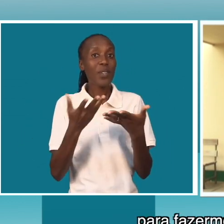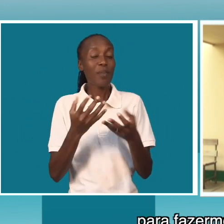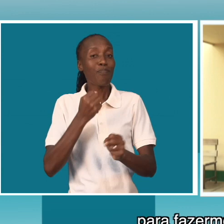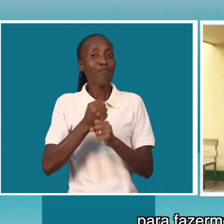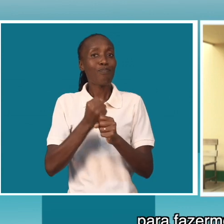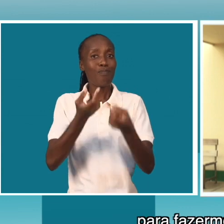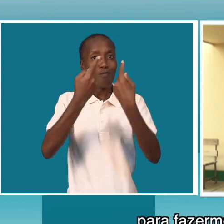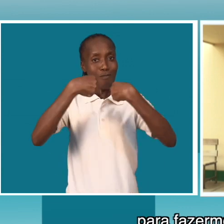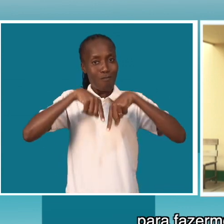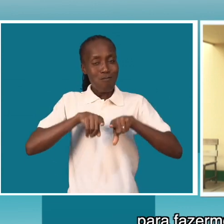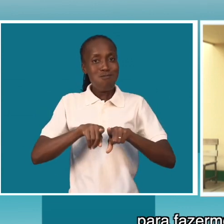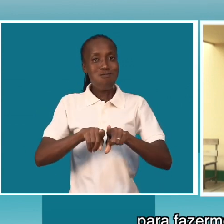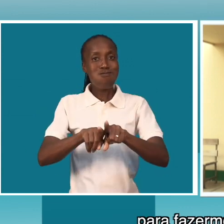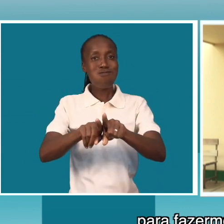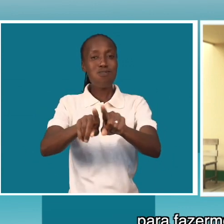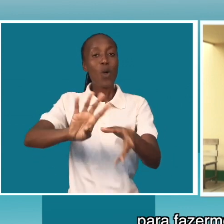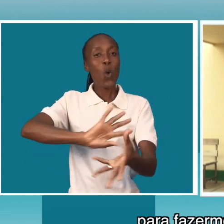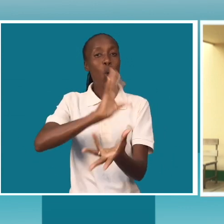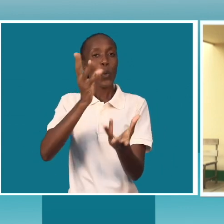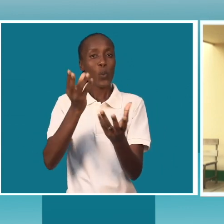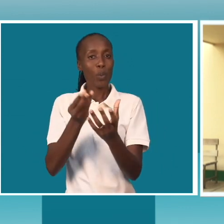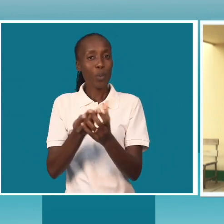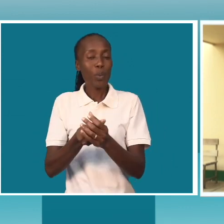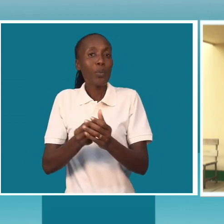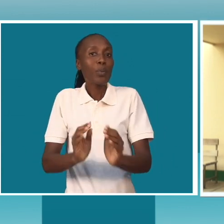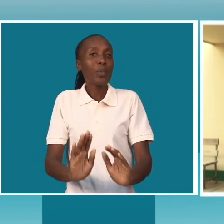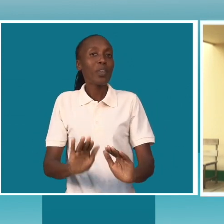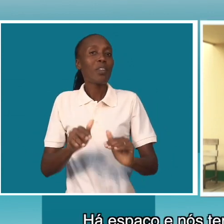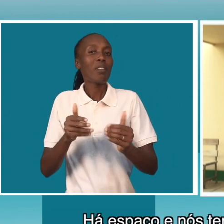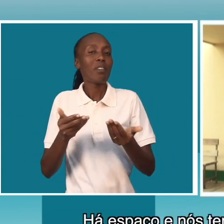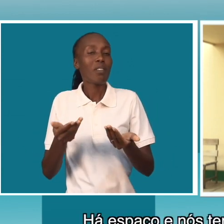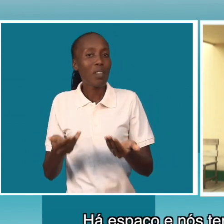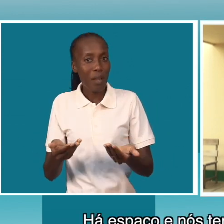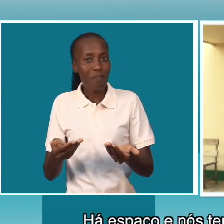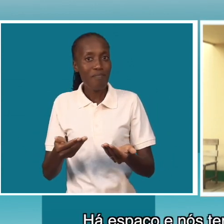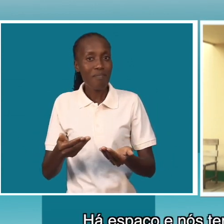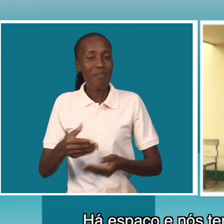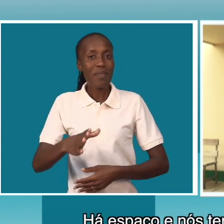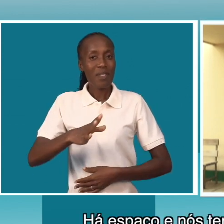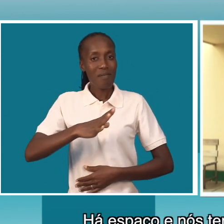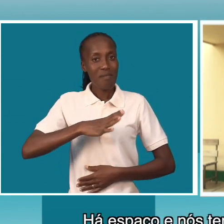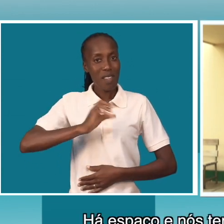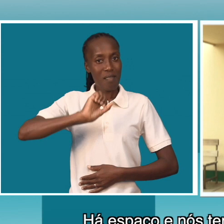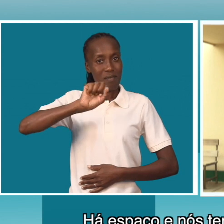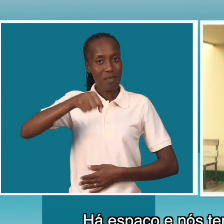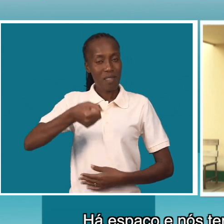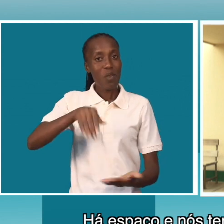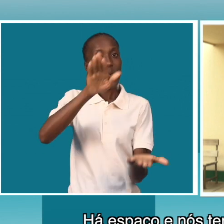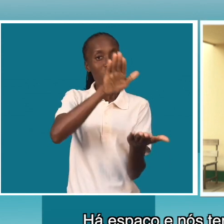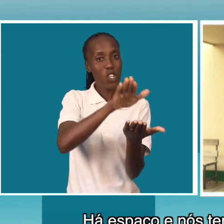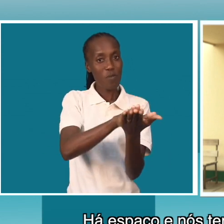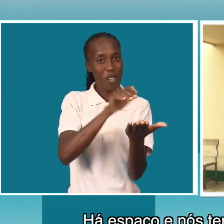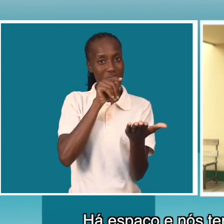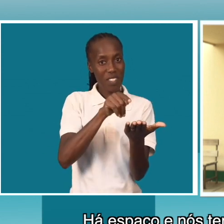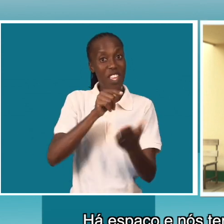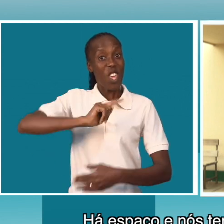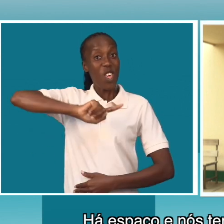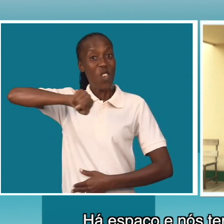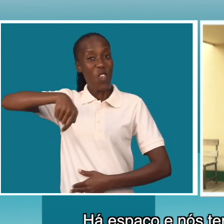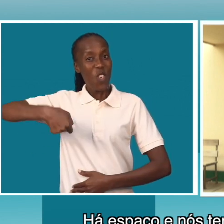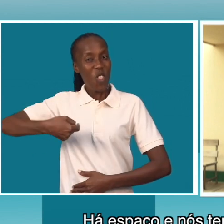alinhamento em todas as coisas que nós vamos fazer. Portanto, há espaço e nós temos a